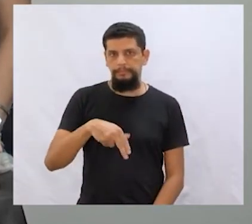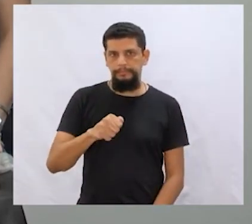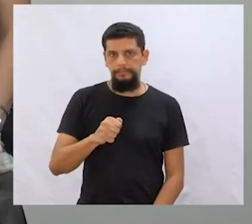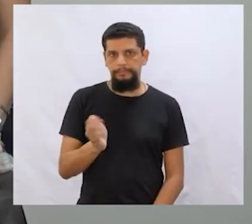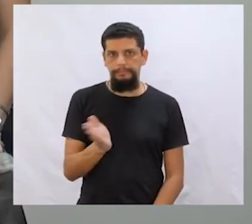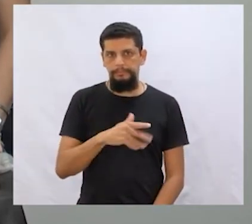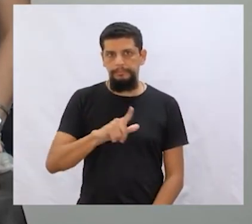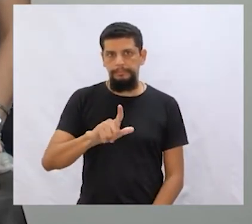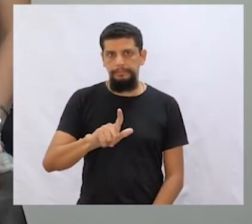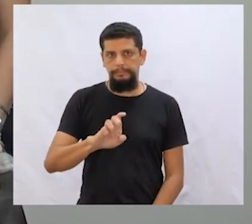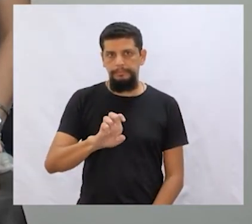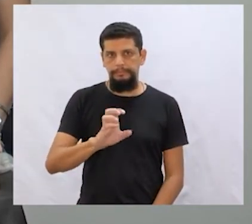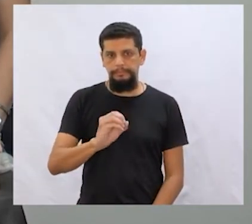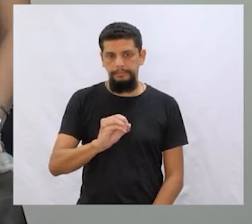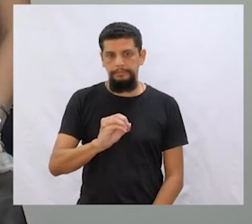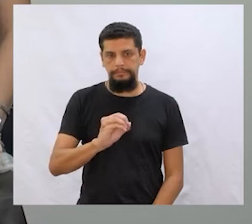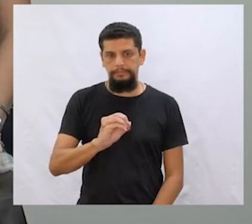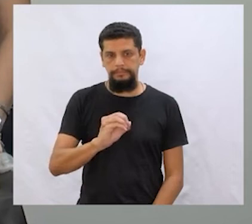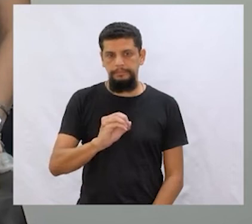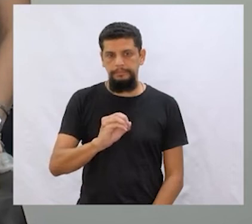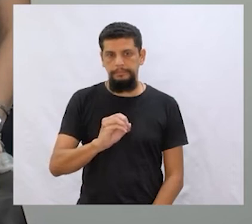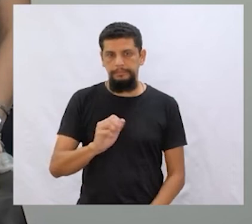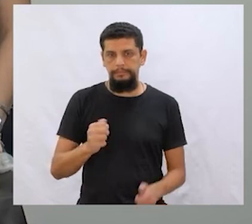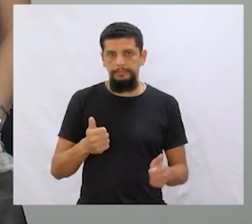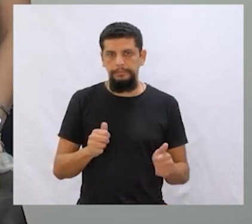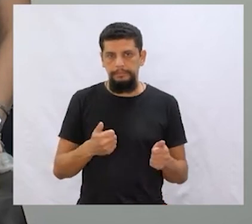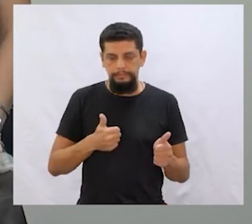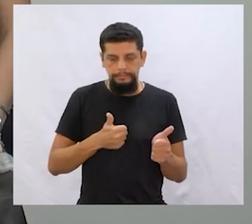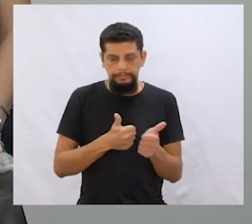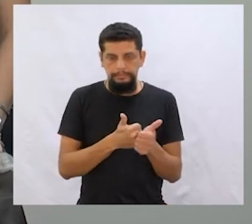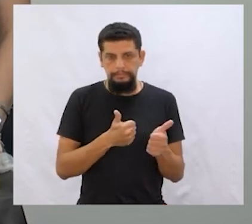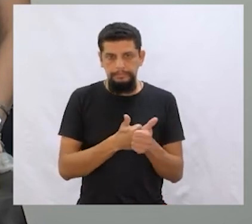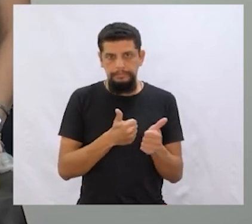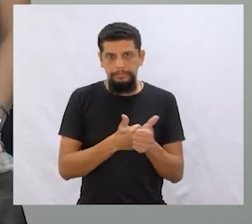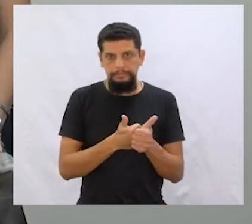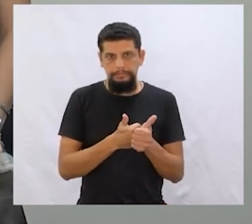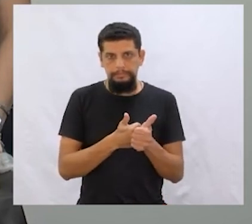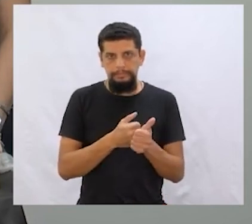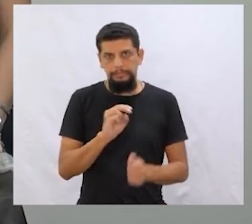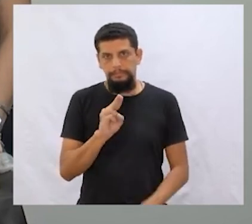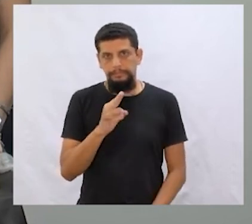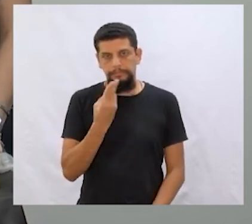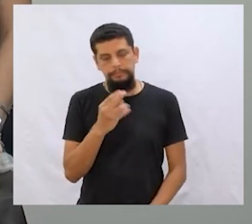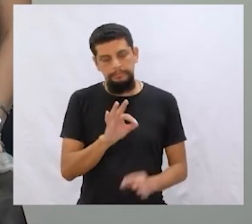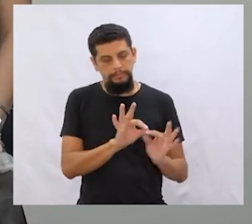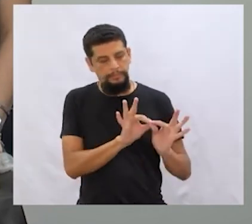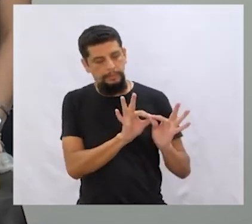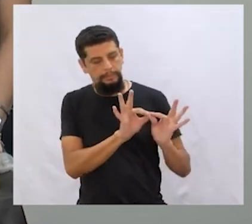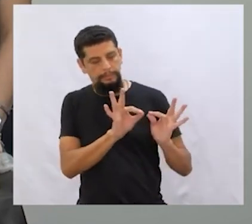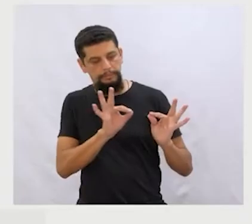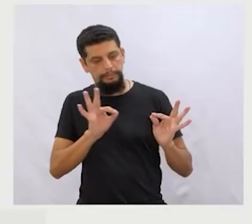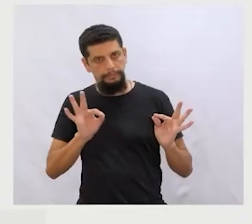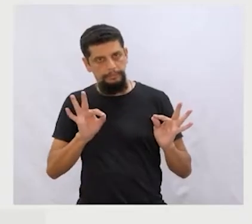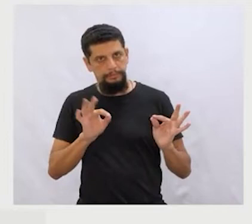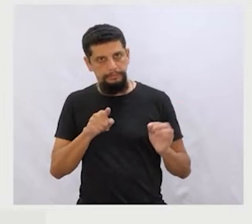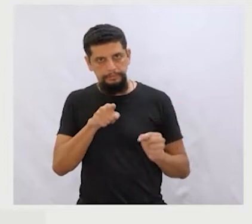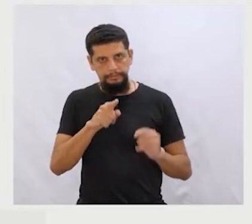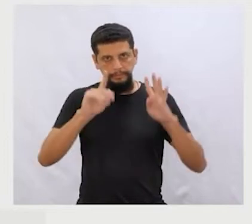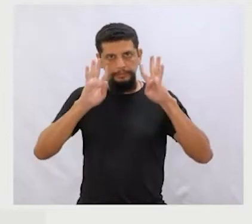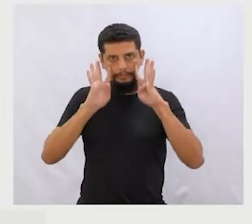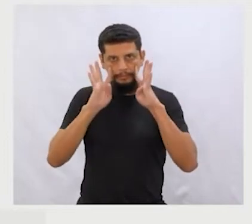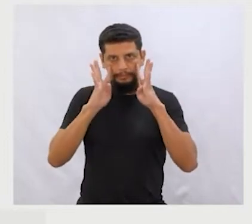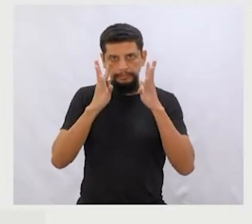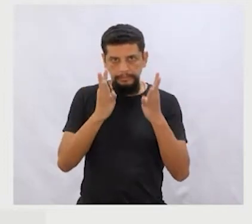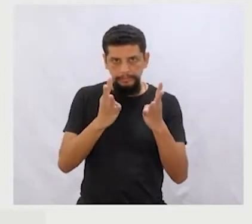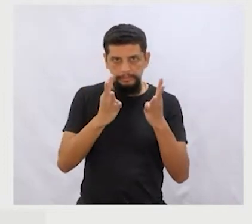Ana e Léo estão juntos ou estão separados?